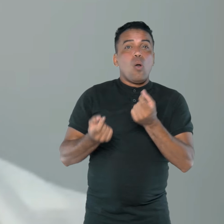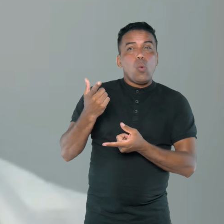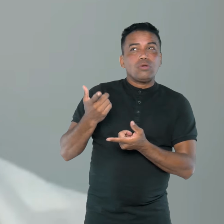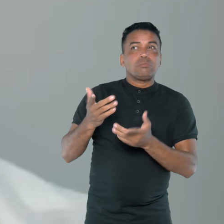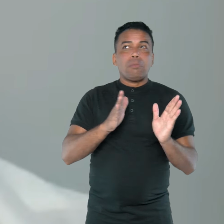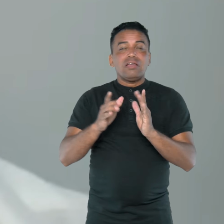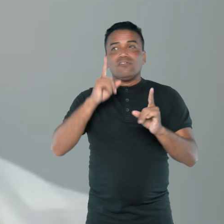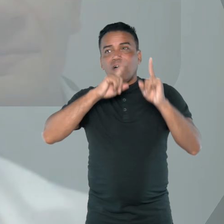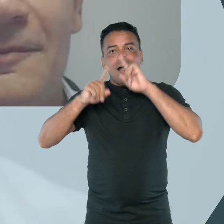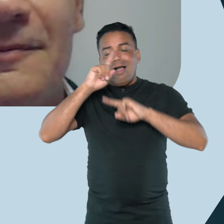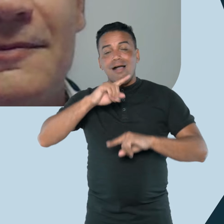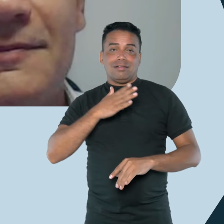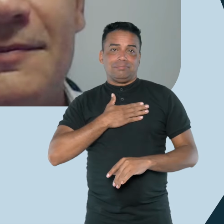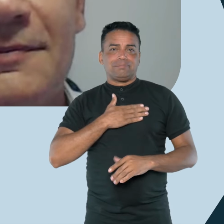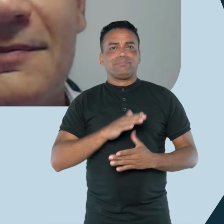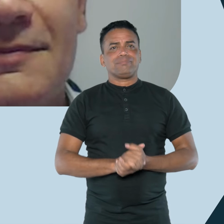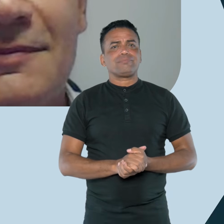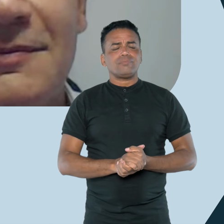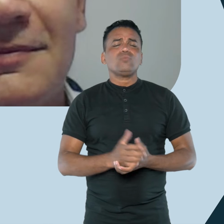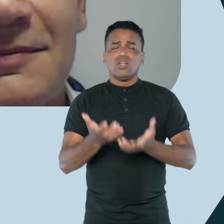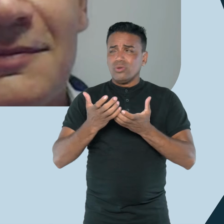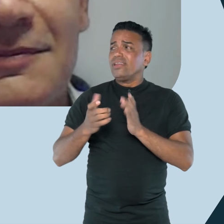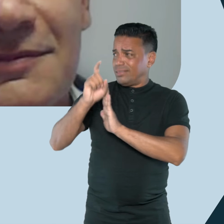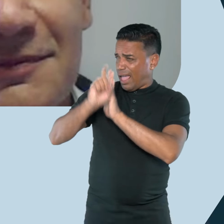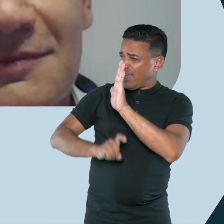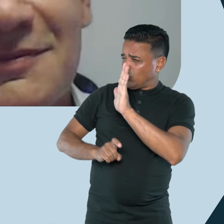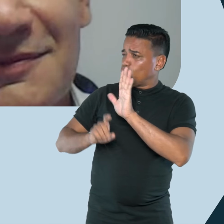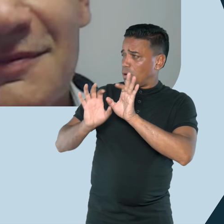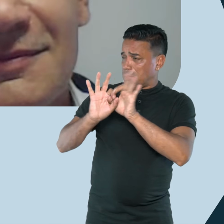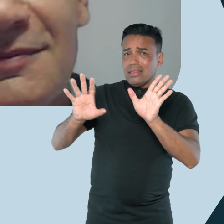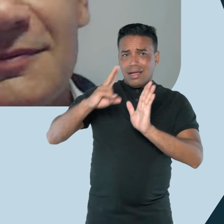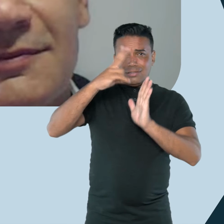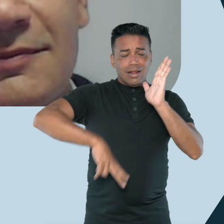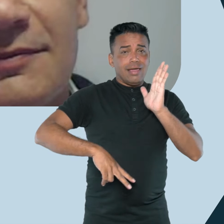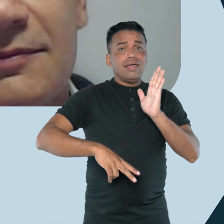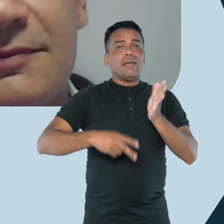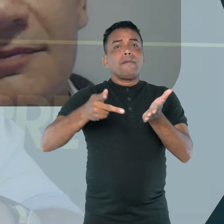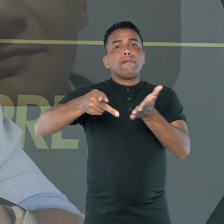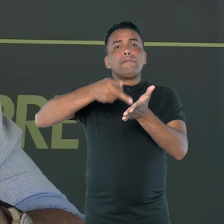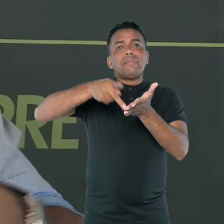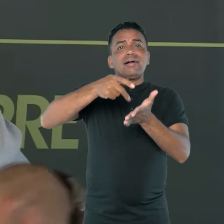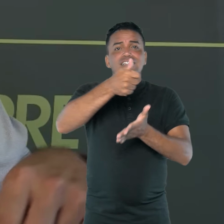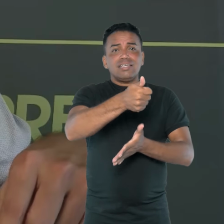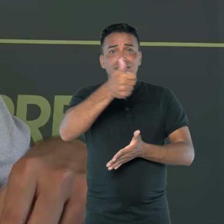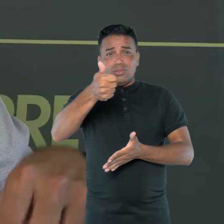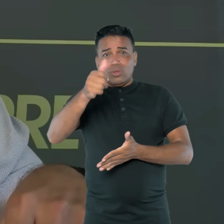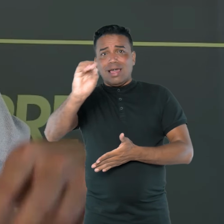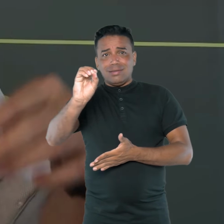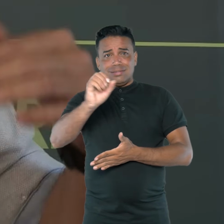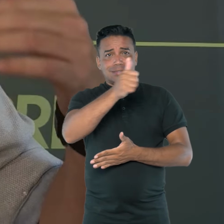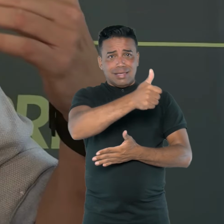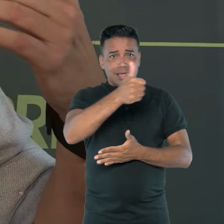E também queria tomar a liberdade de um outro trecho que me pega muito na página 110, que é